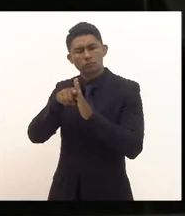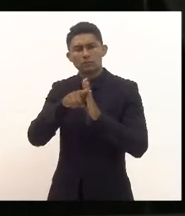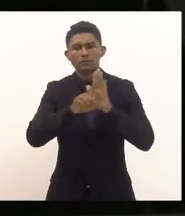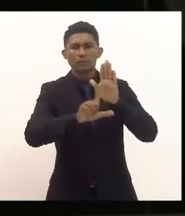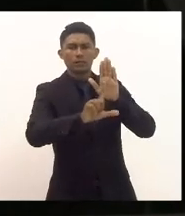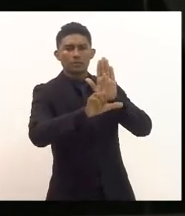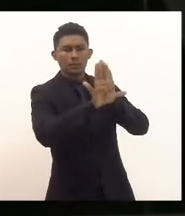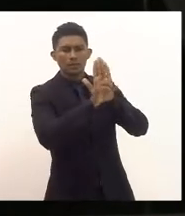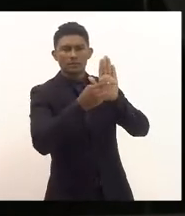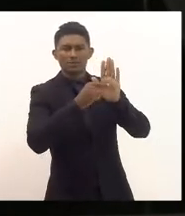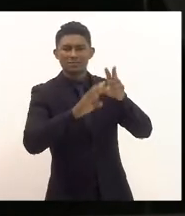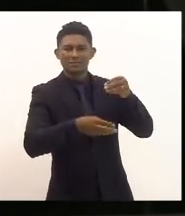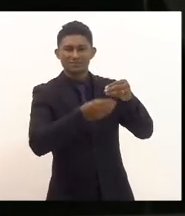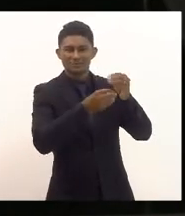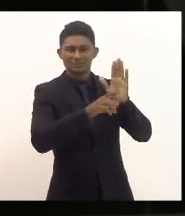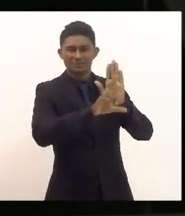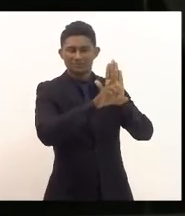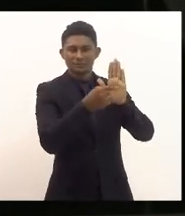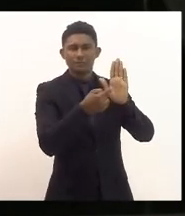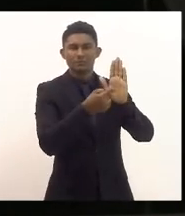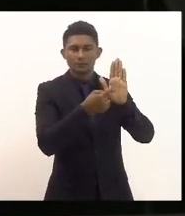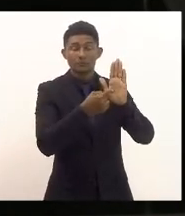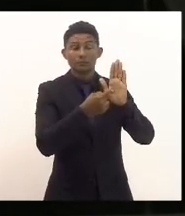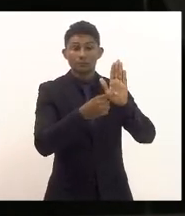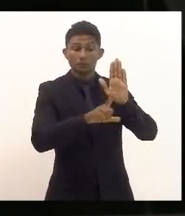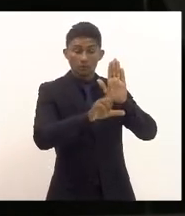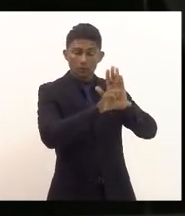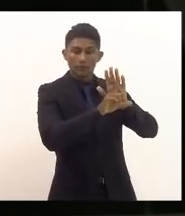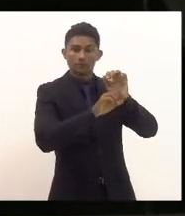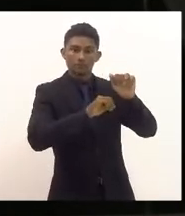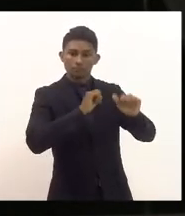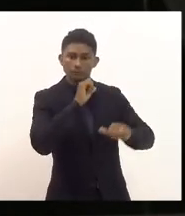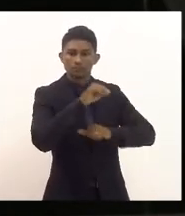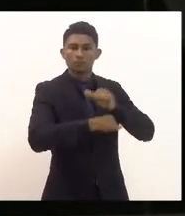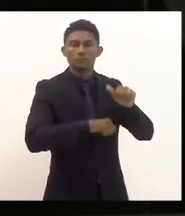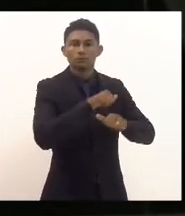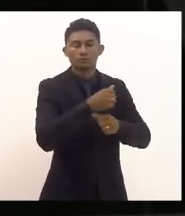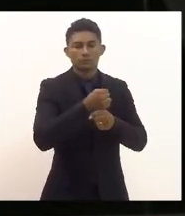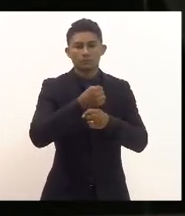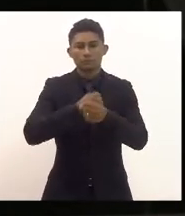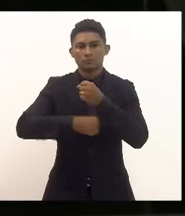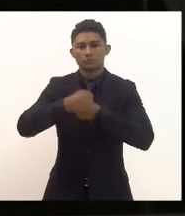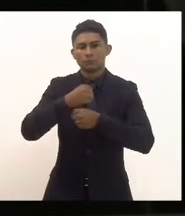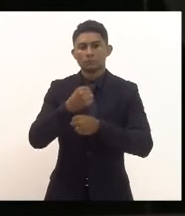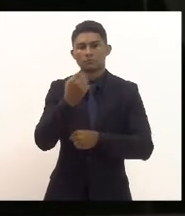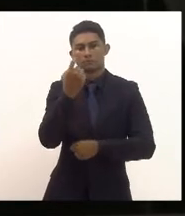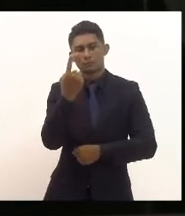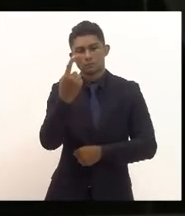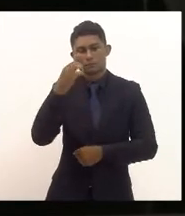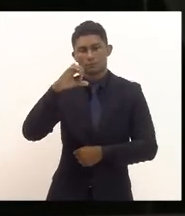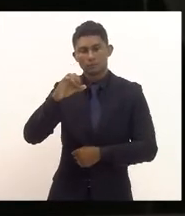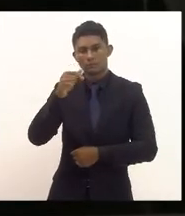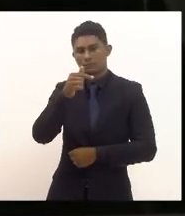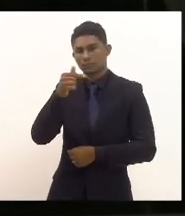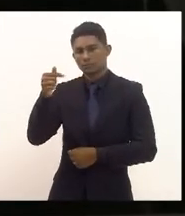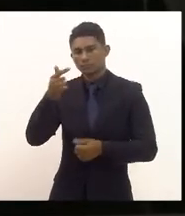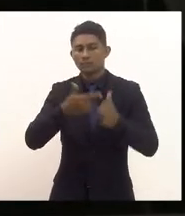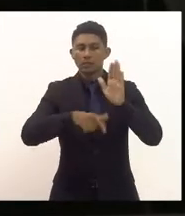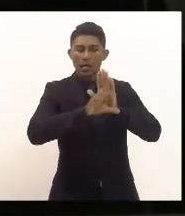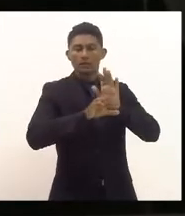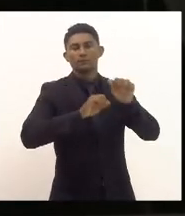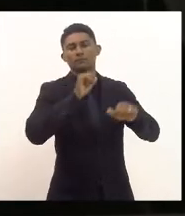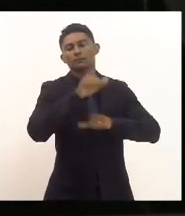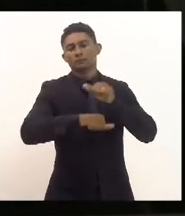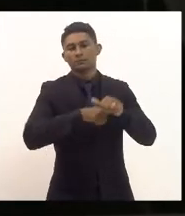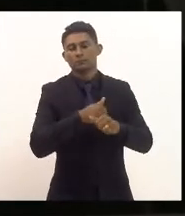complementar que altera uma lei existente de 1977 portanto nós